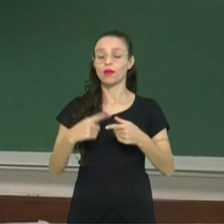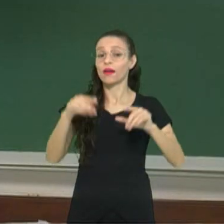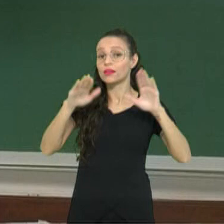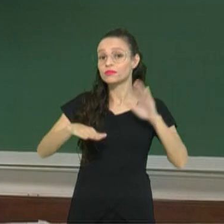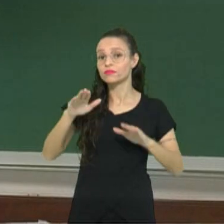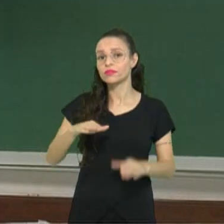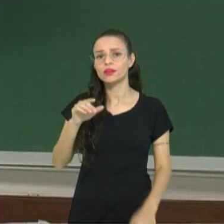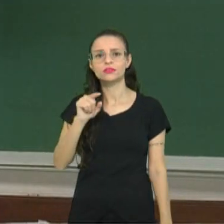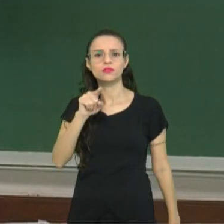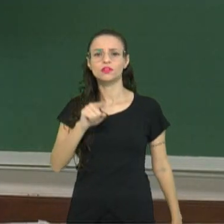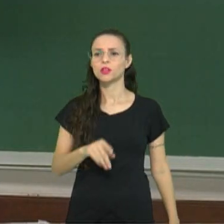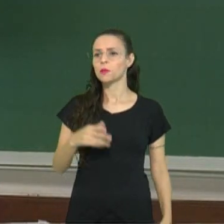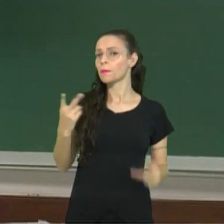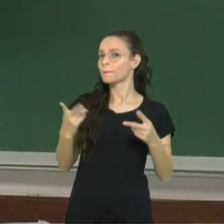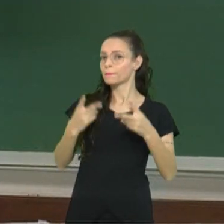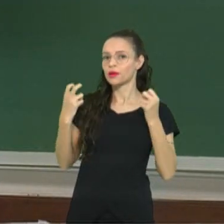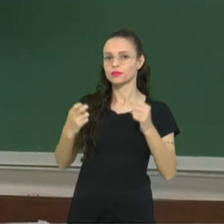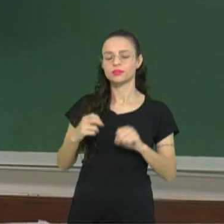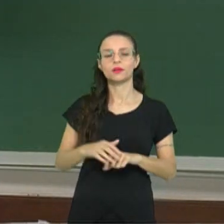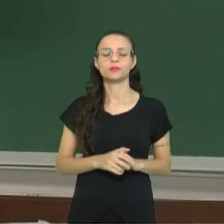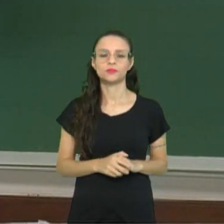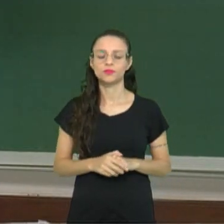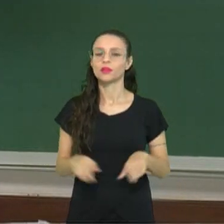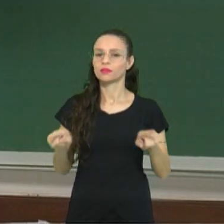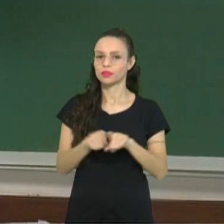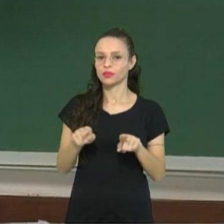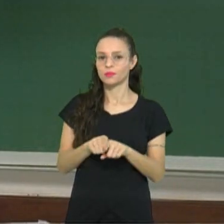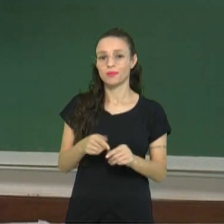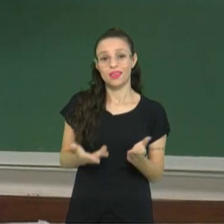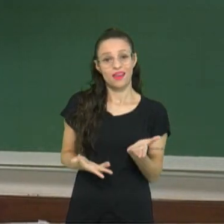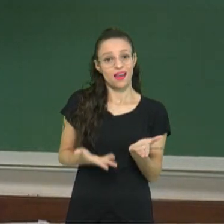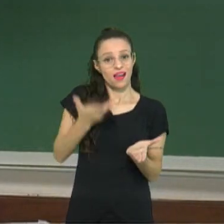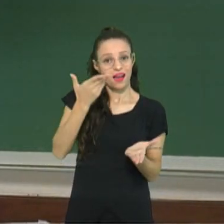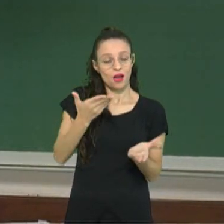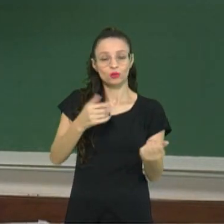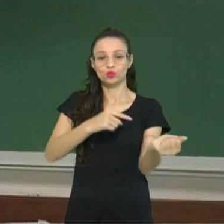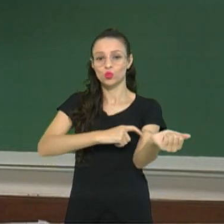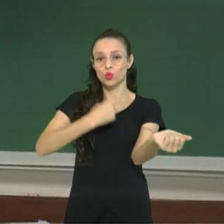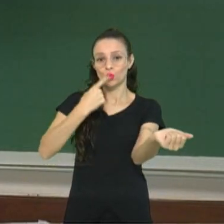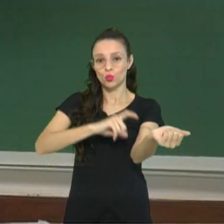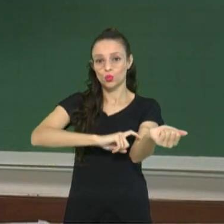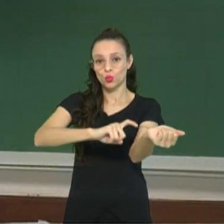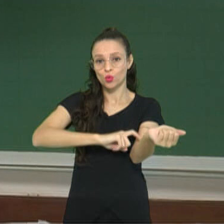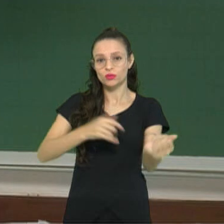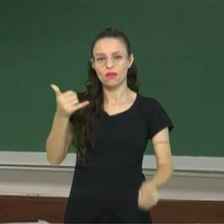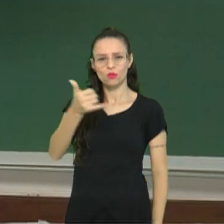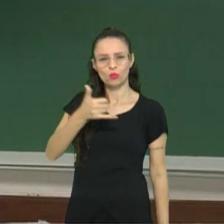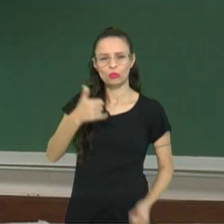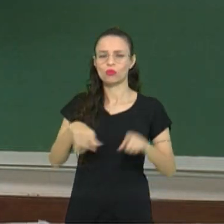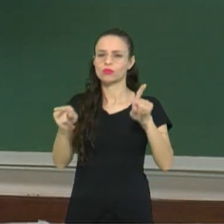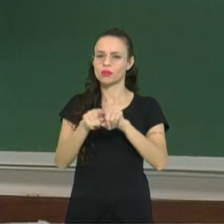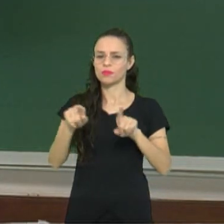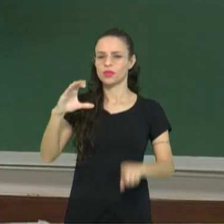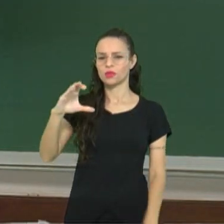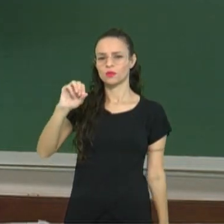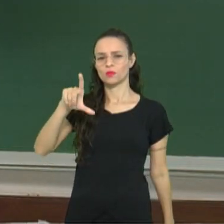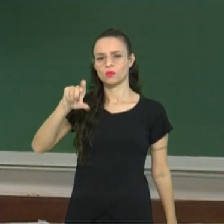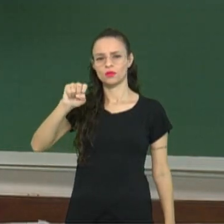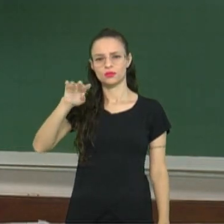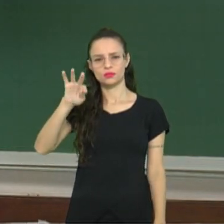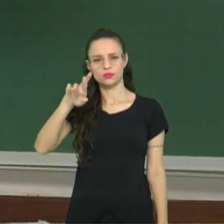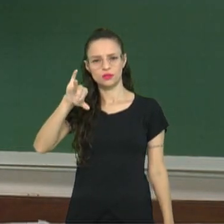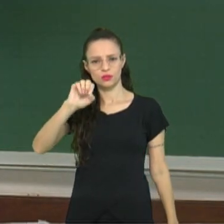é um sintoma silencioso. Elevada taxa de colesterol no sangue também, exames periódicos para saber como está esse